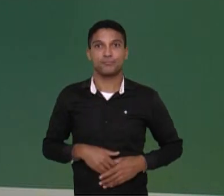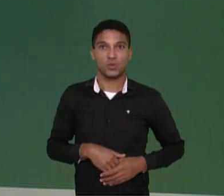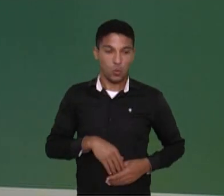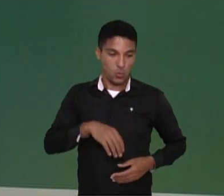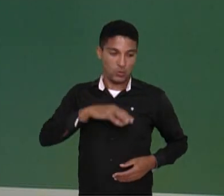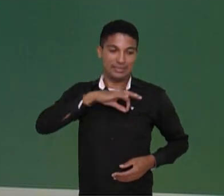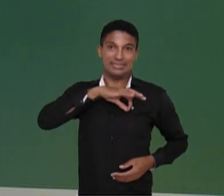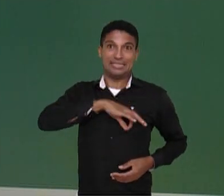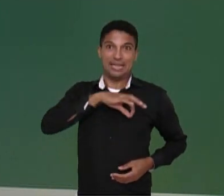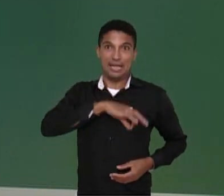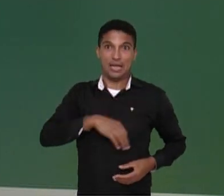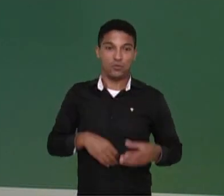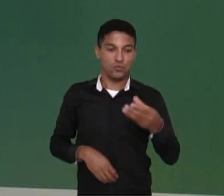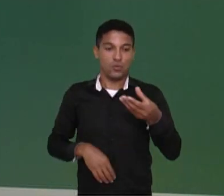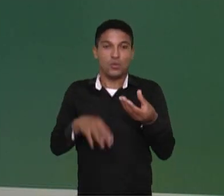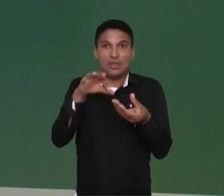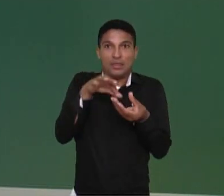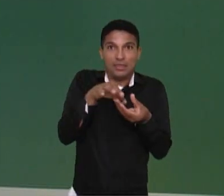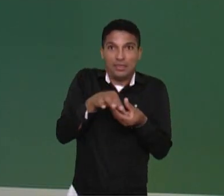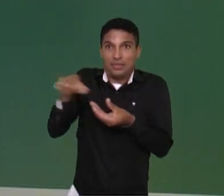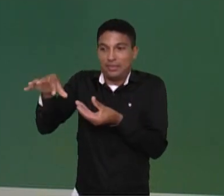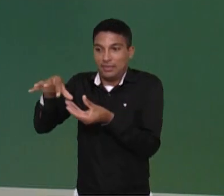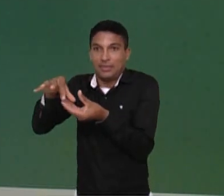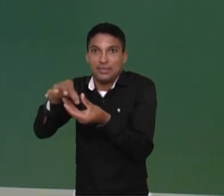vinte-avos, correto?